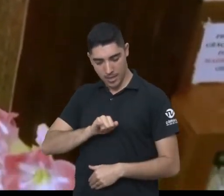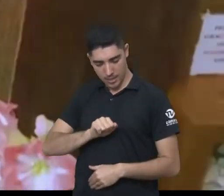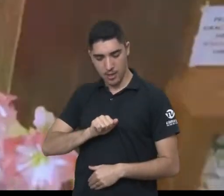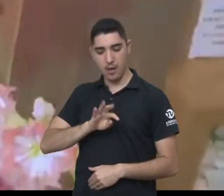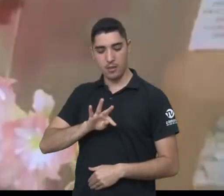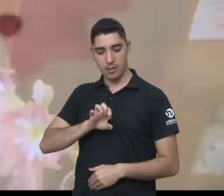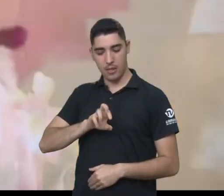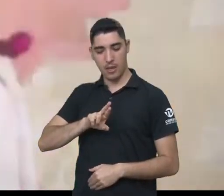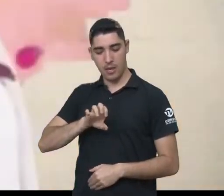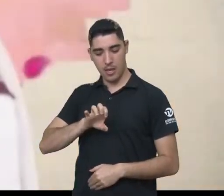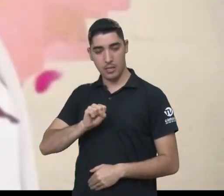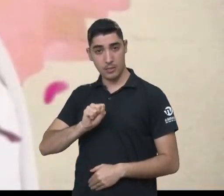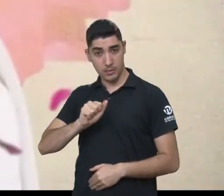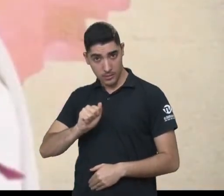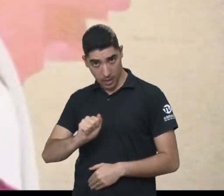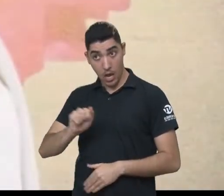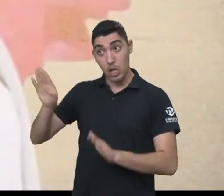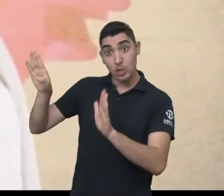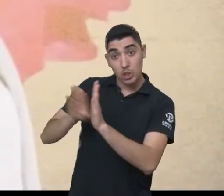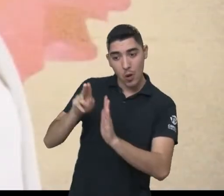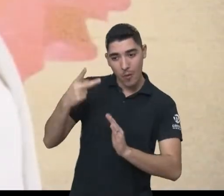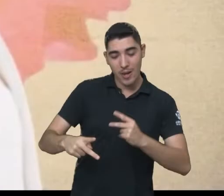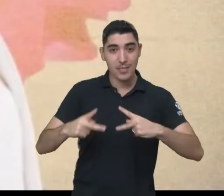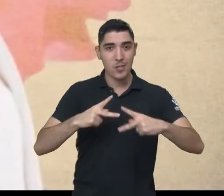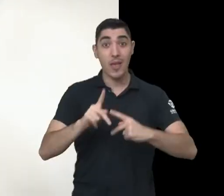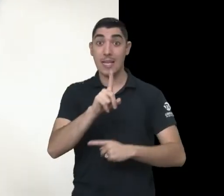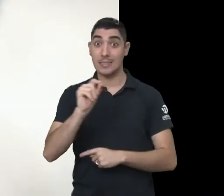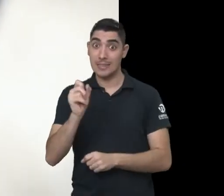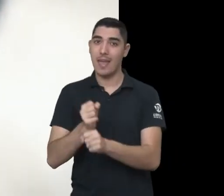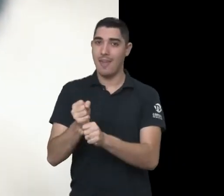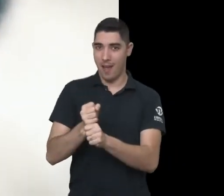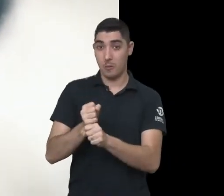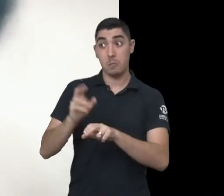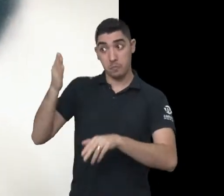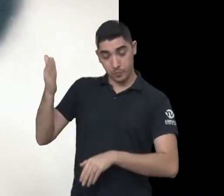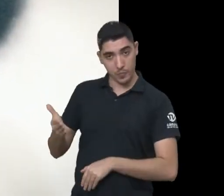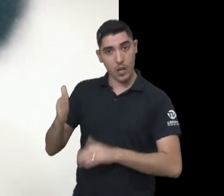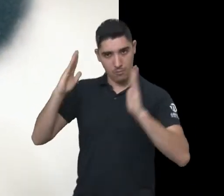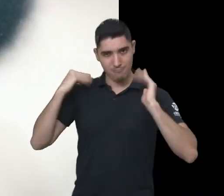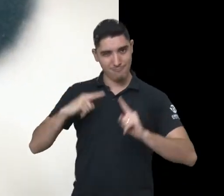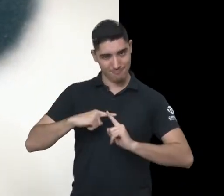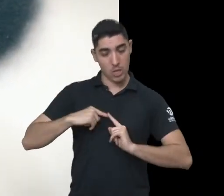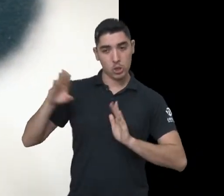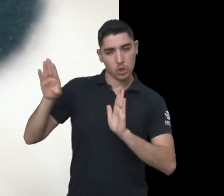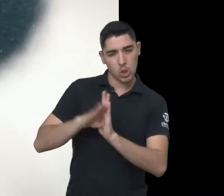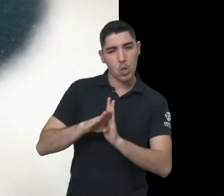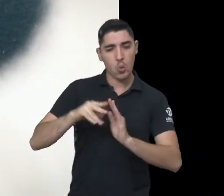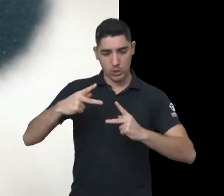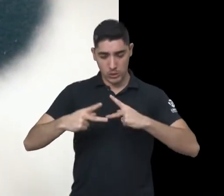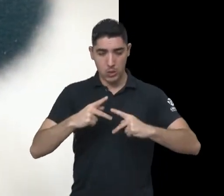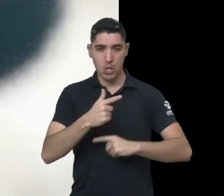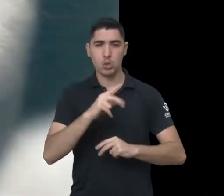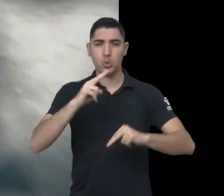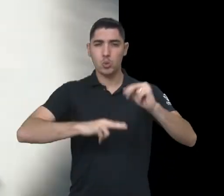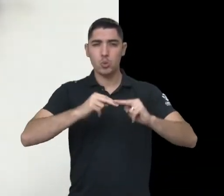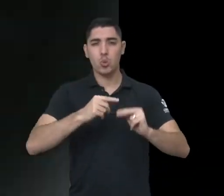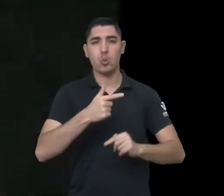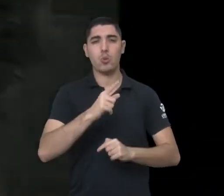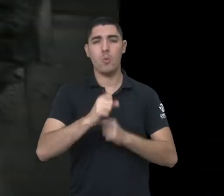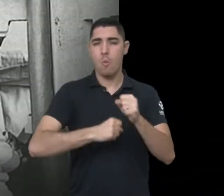Jesus Eucarístico, à cidade de São José dos Campos. A religiosa desembarcou em São José em junho